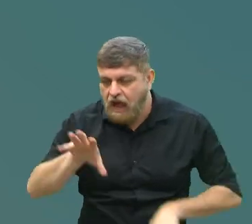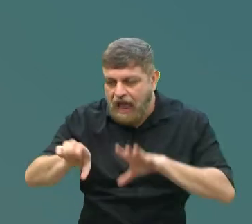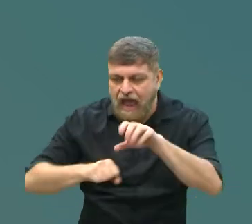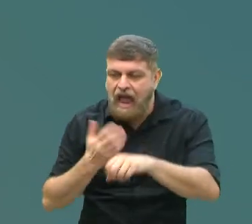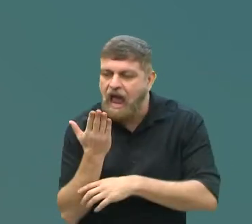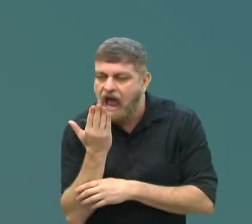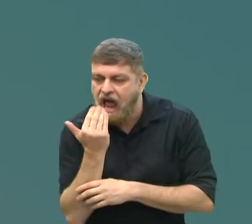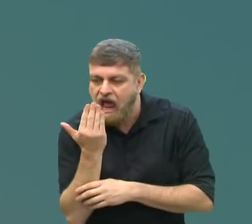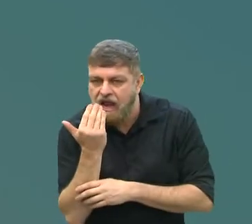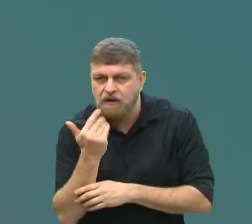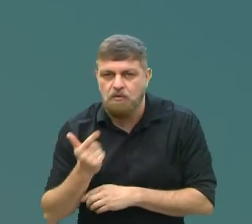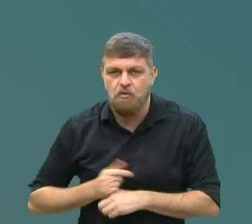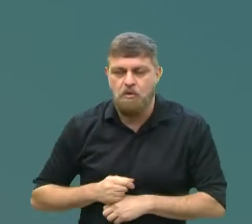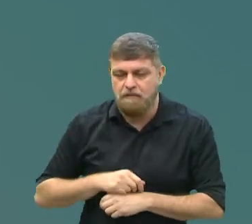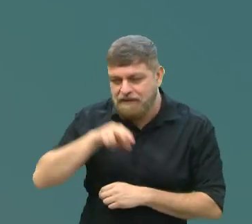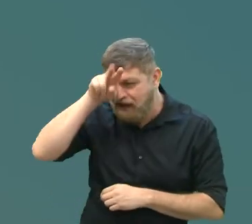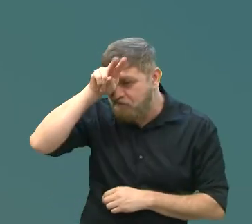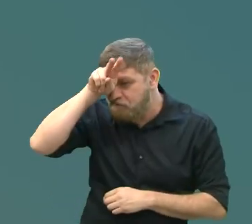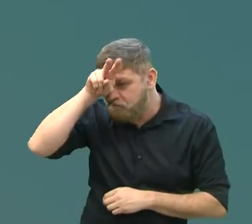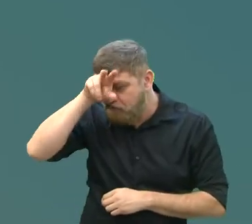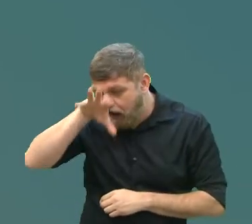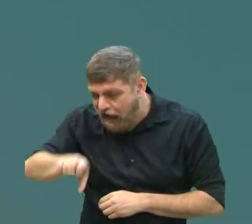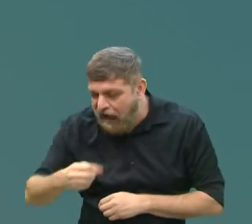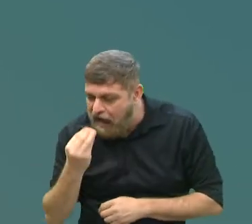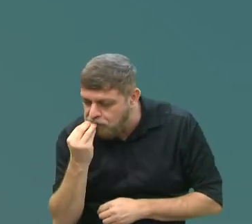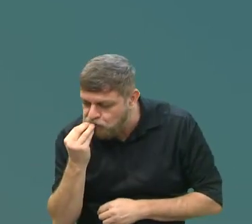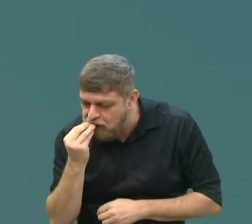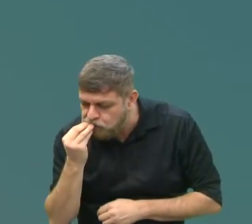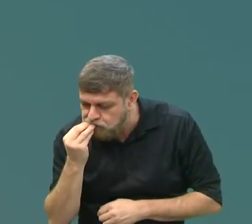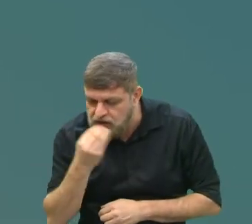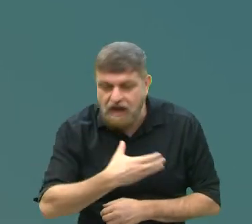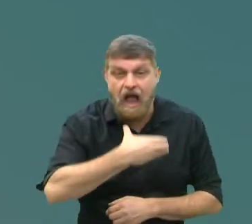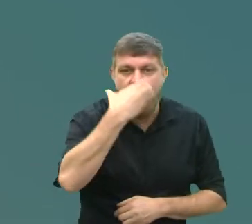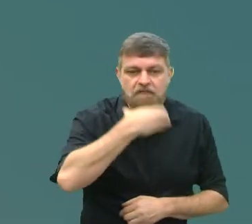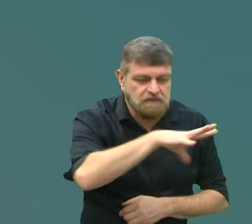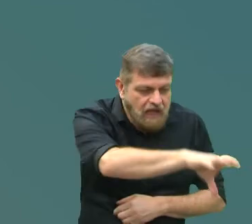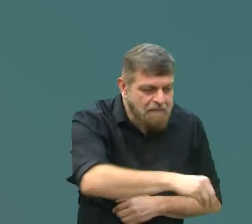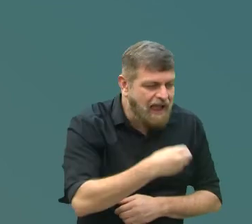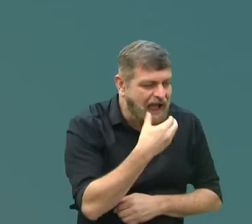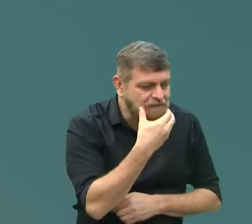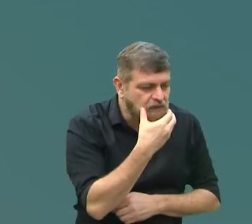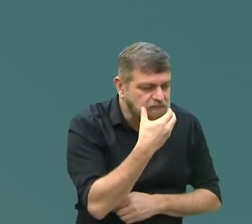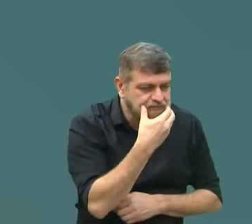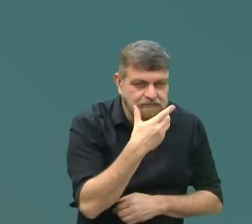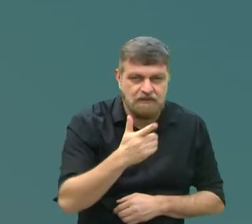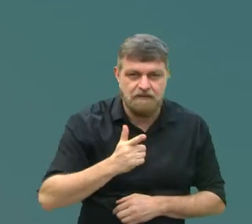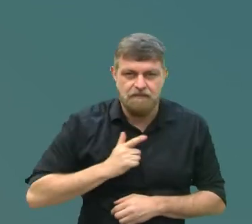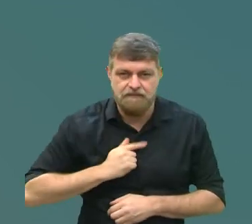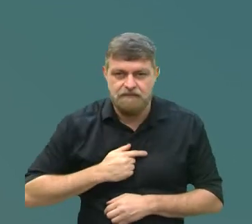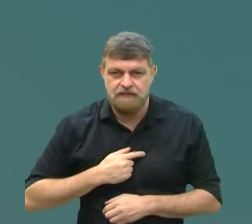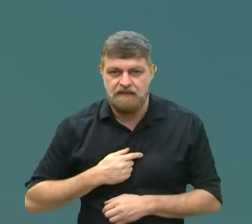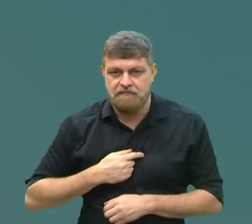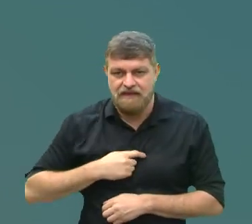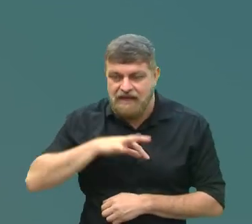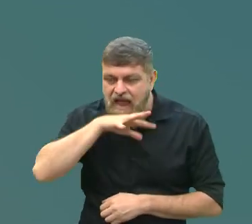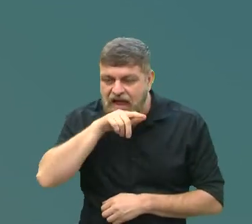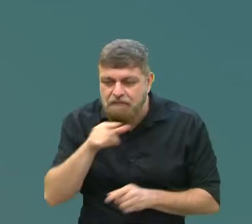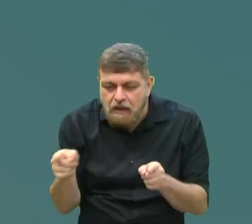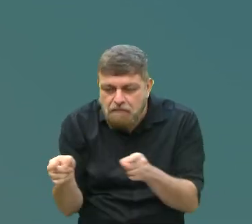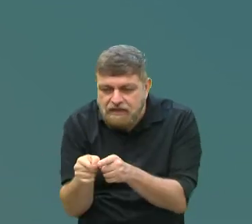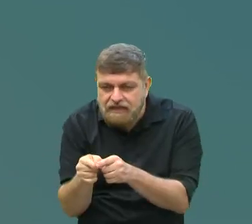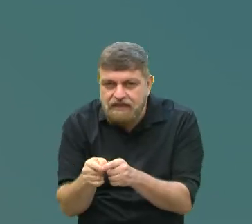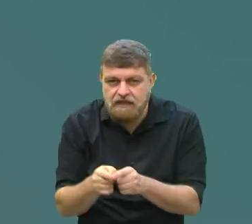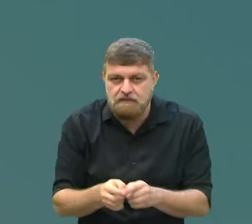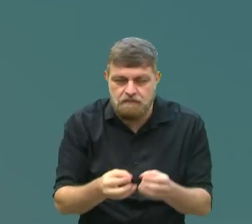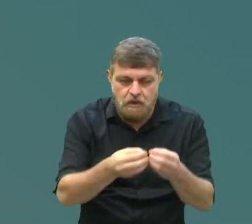né? Então ele come insetos, ele come frutos, né? Pequenos vertebrados,